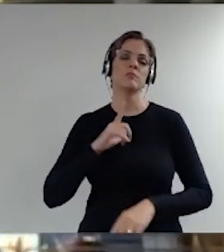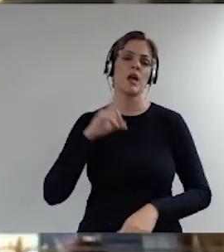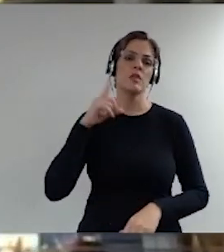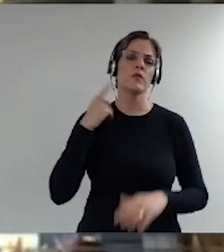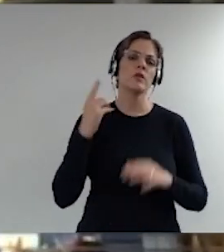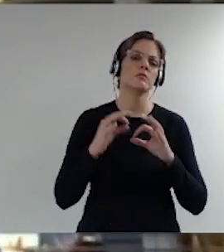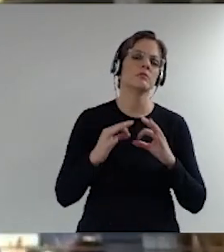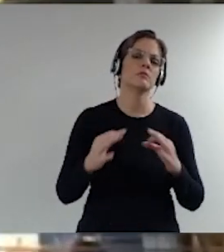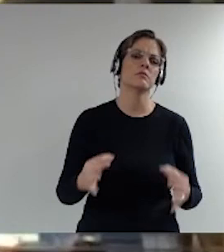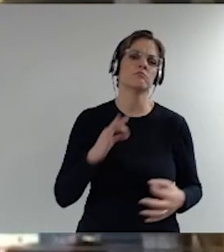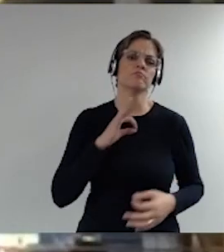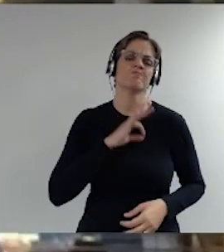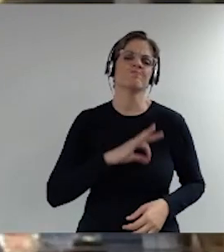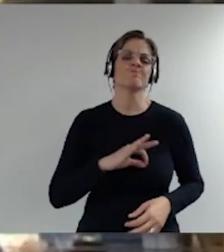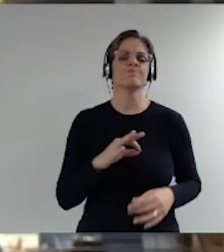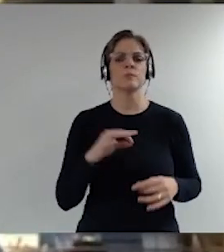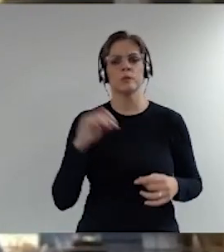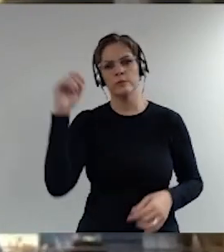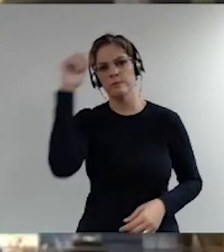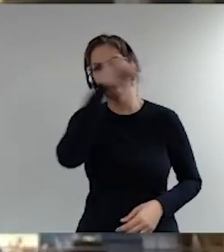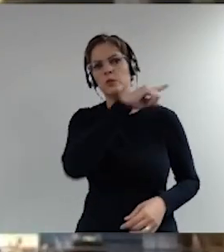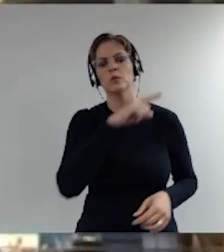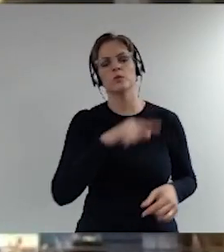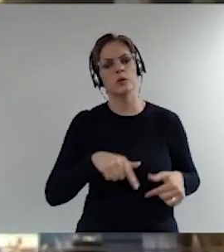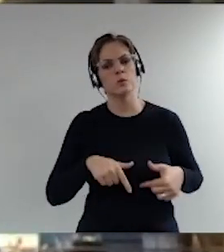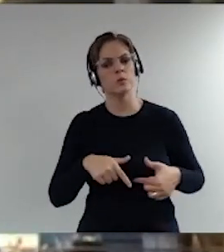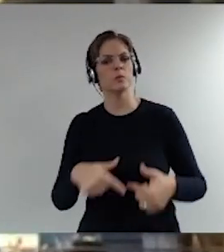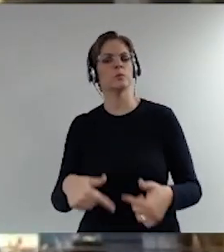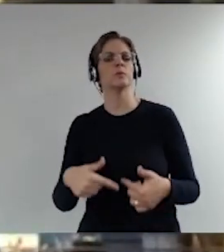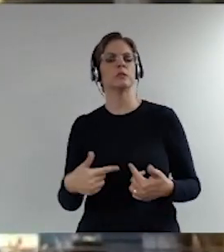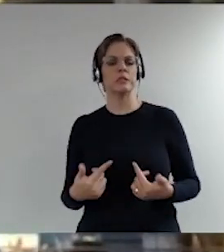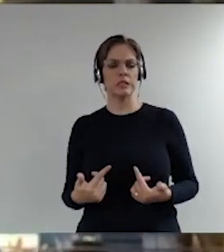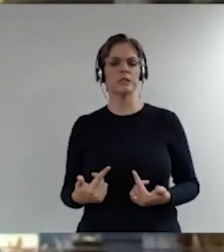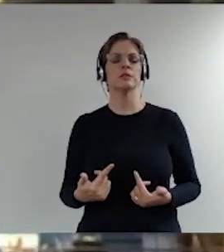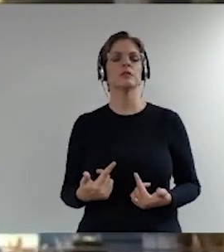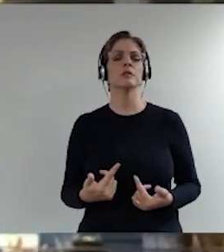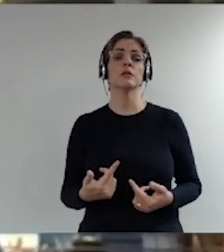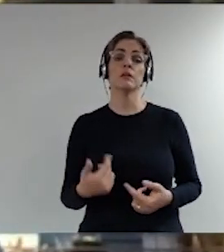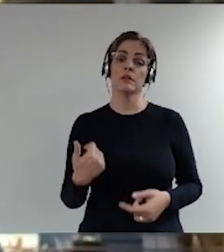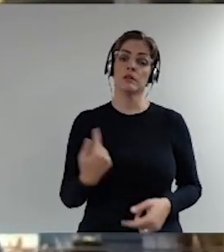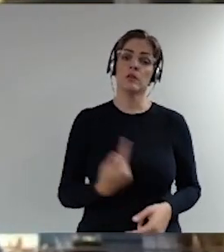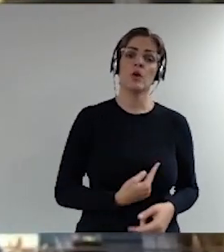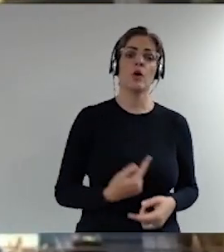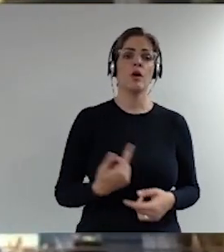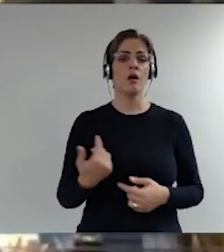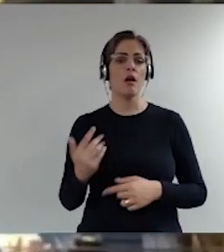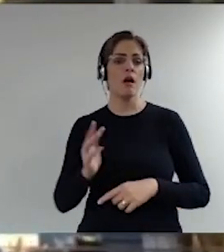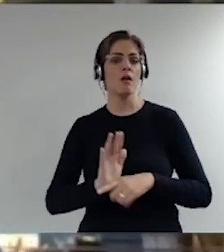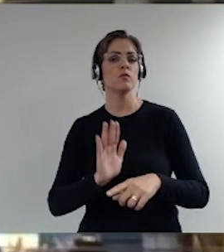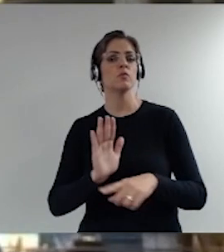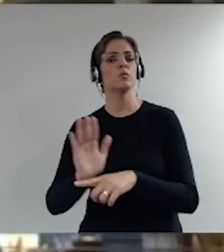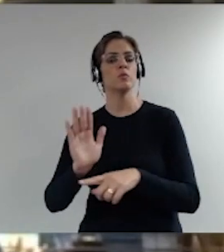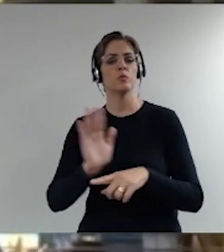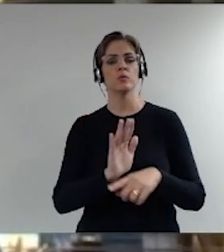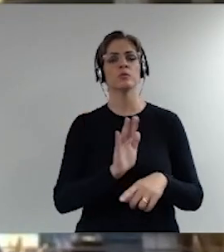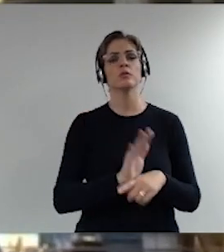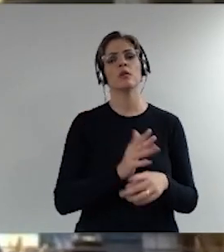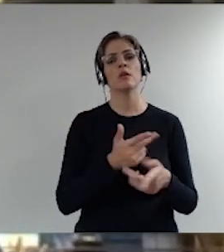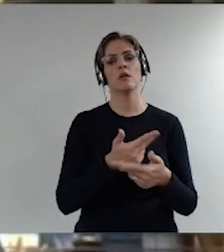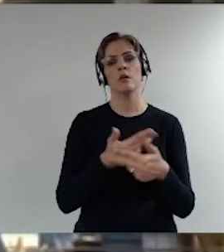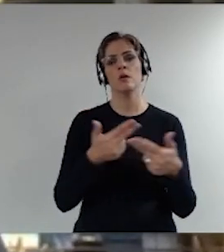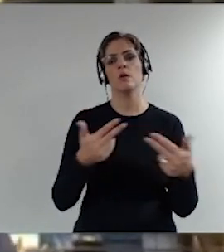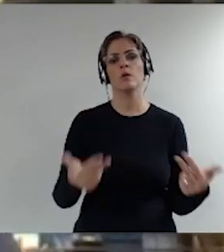afortunados, os advogados que enfrentam extrema carência econômica, dando a eles benefício